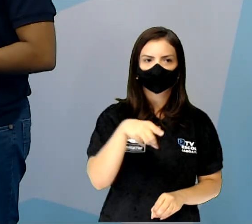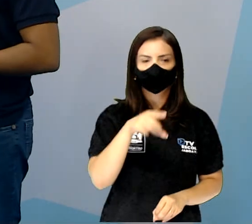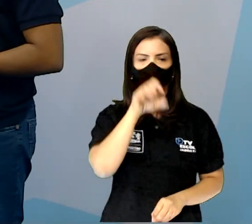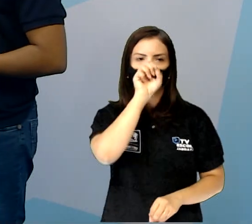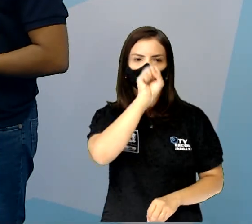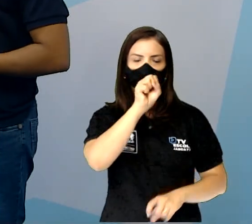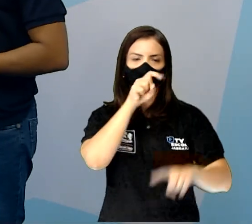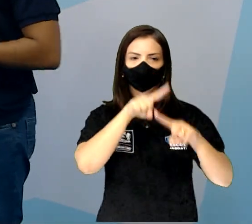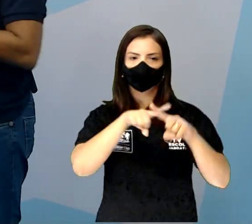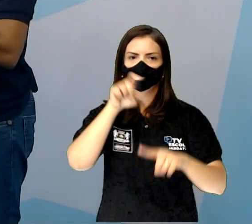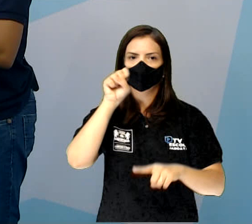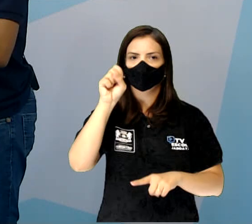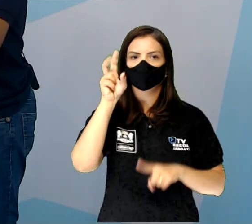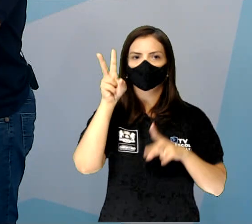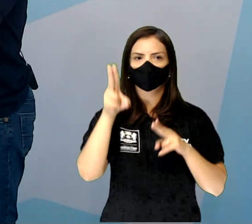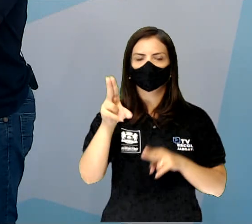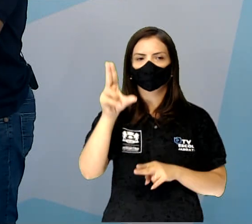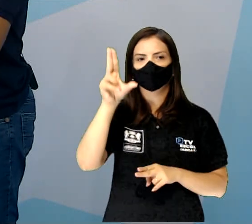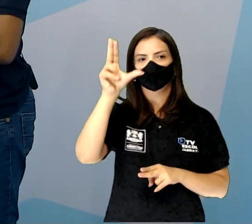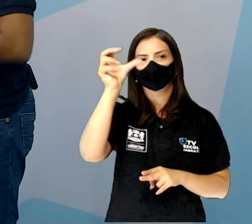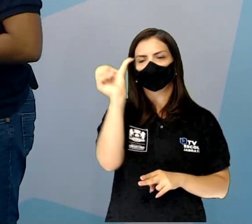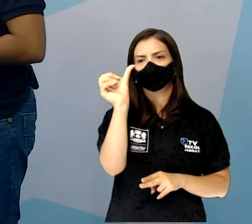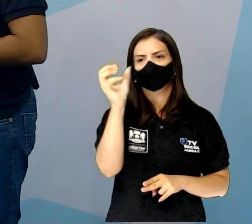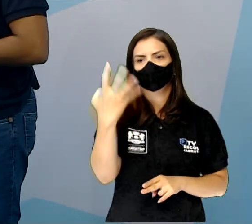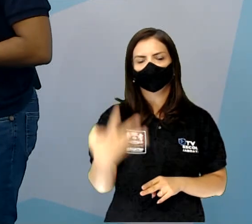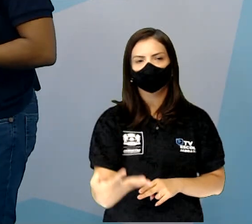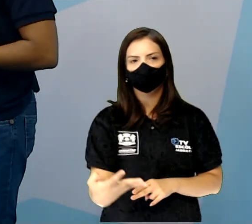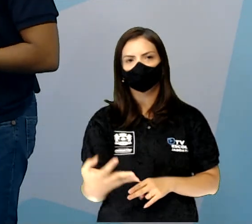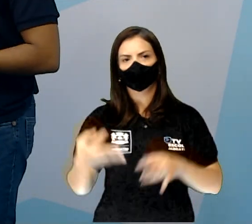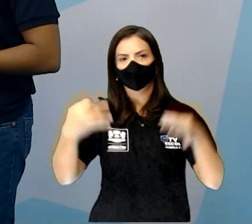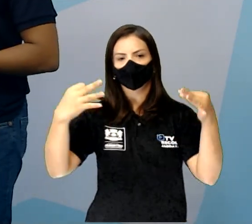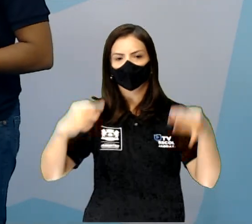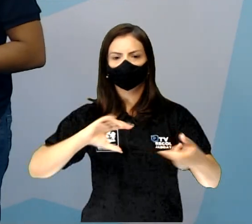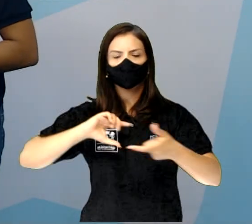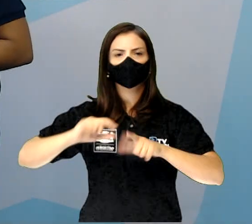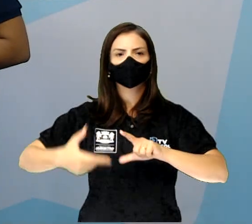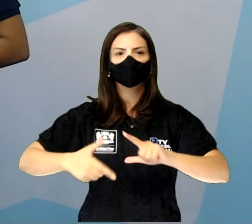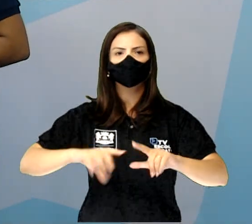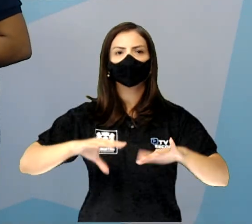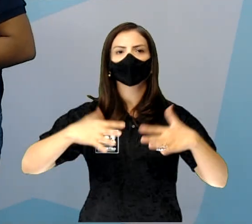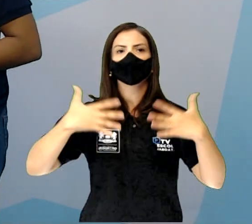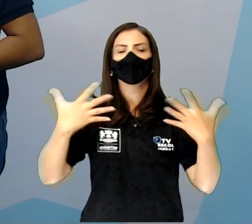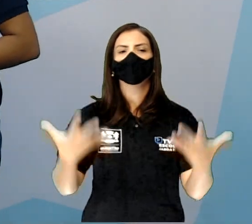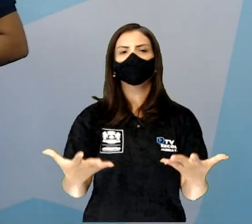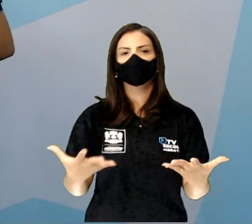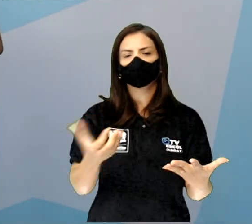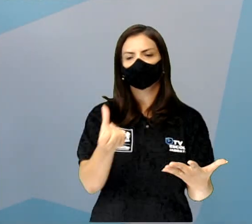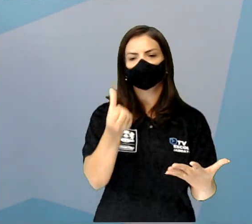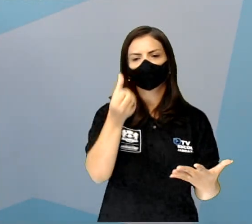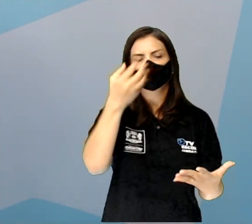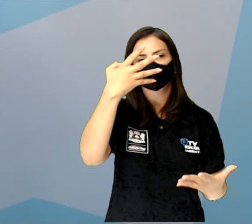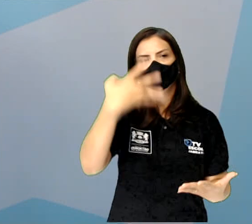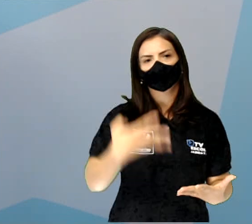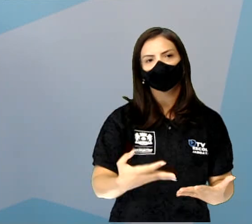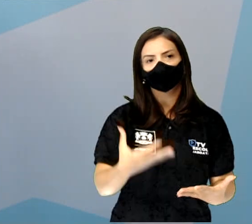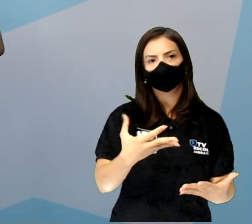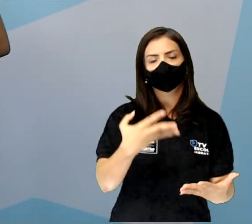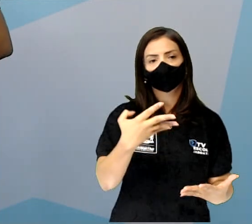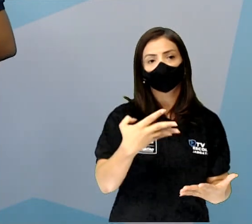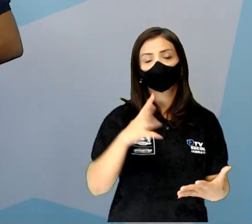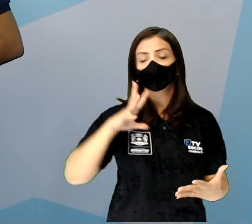E agora, acerto de geometria. Qual é o acerto de geometria, gente? 64, que é o total que ela